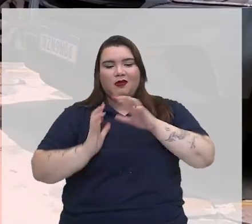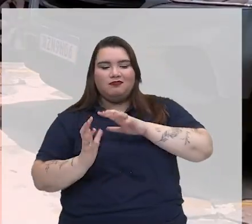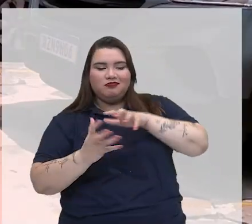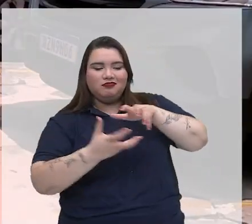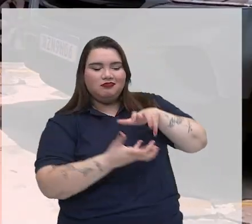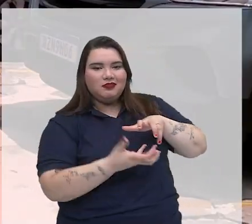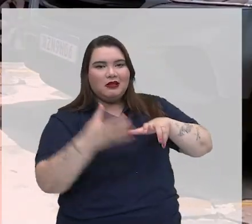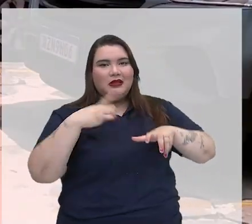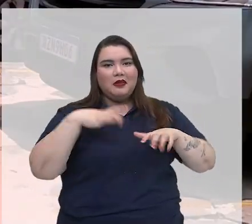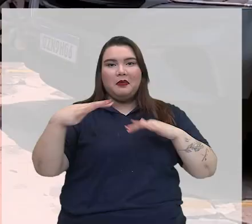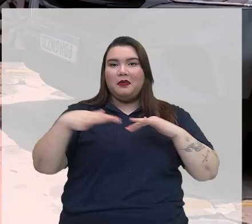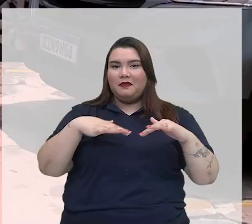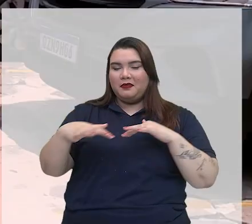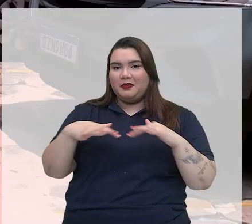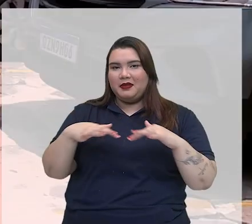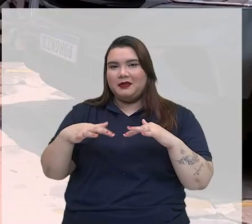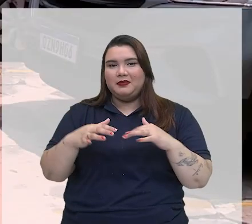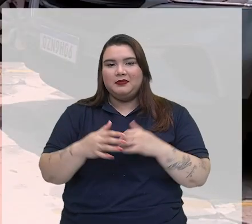querida Terra.